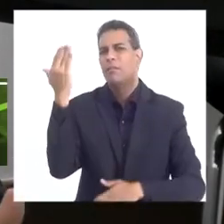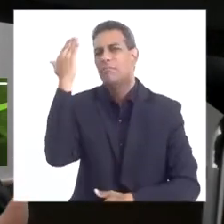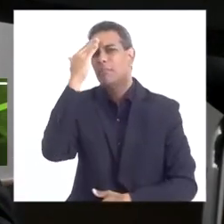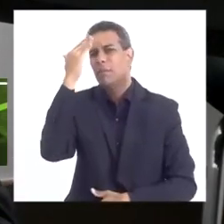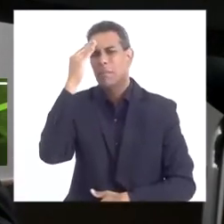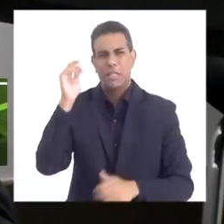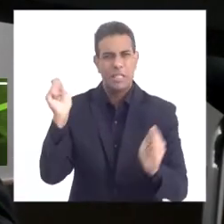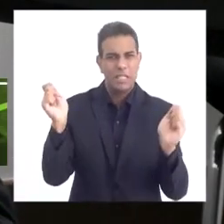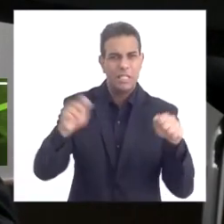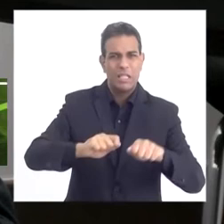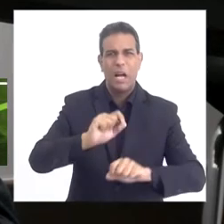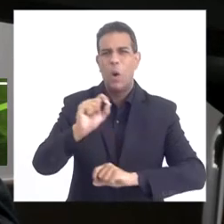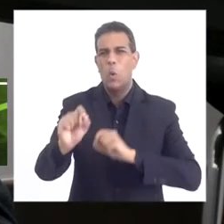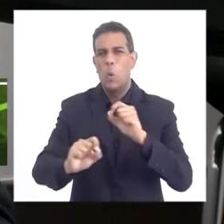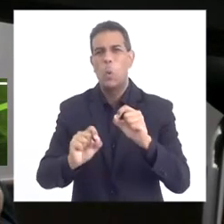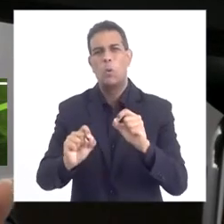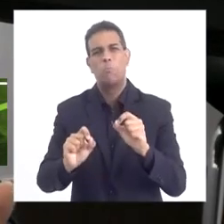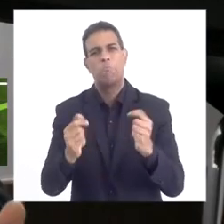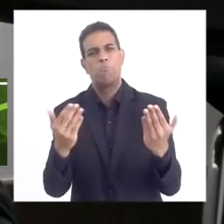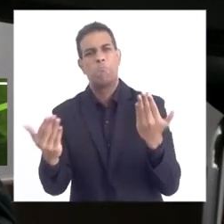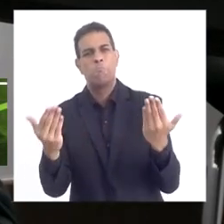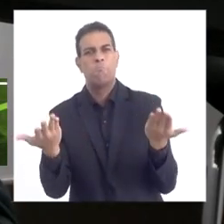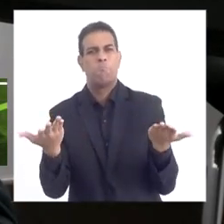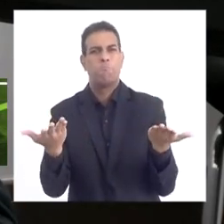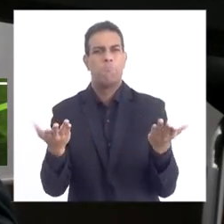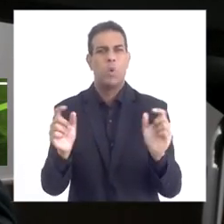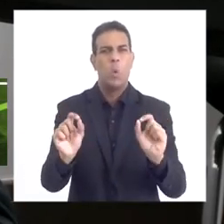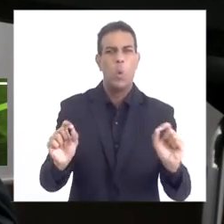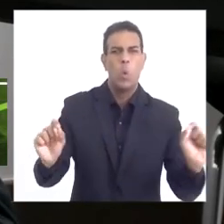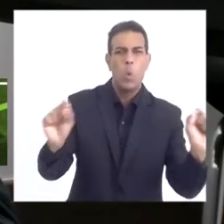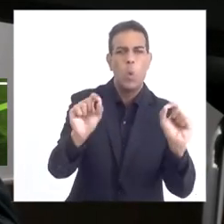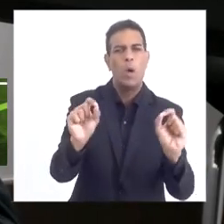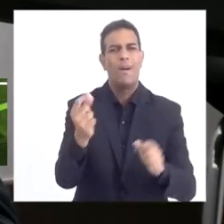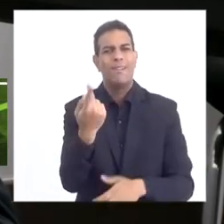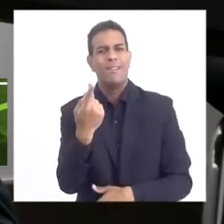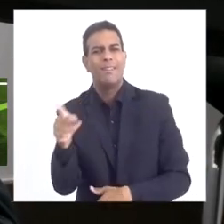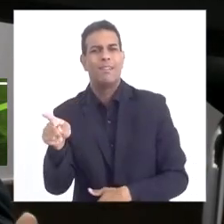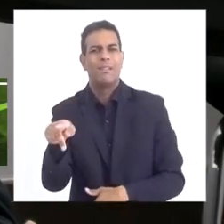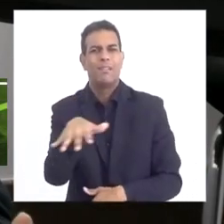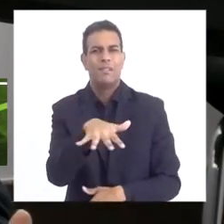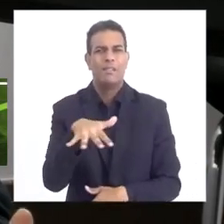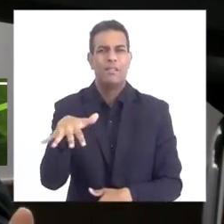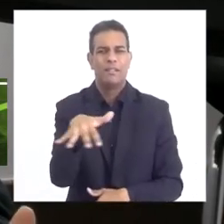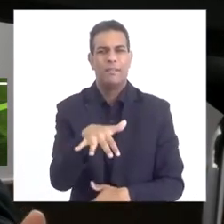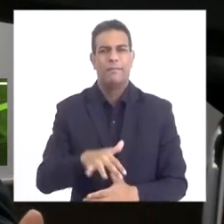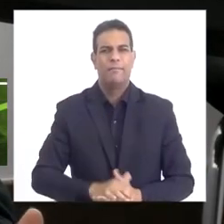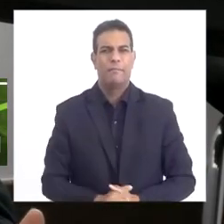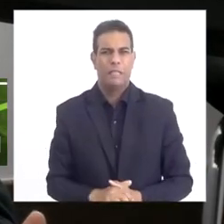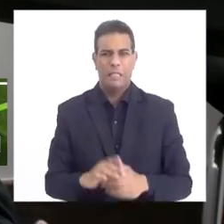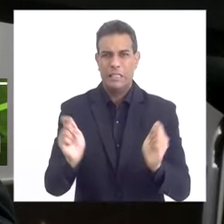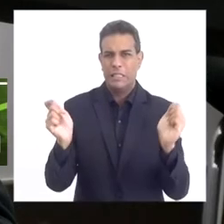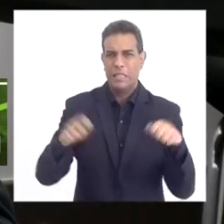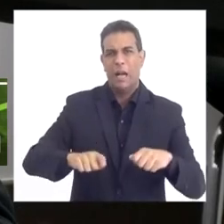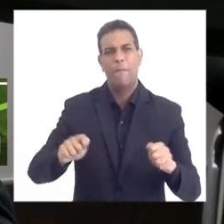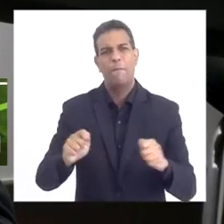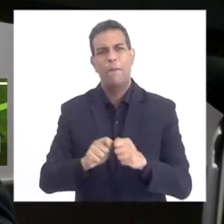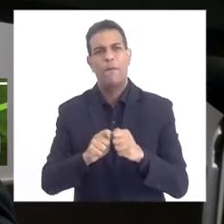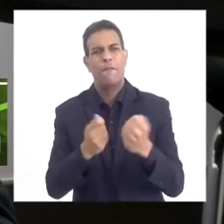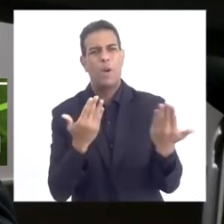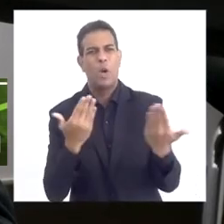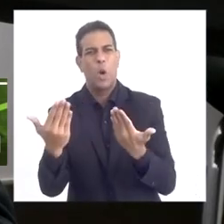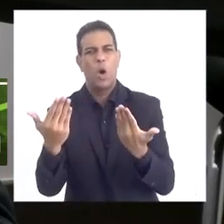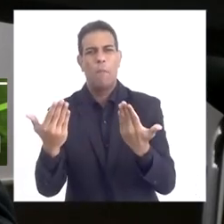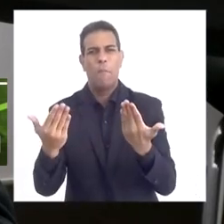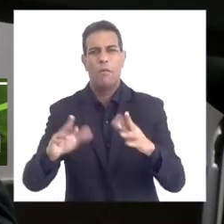é. Mas arguo aí a vossa excelência, se é possível fazer essa